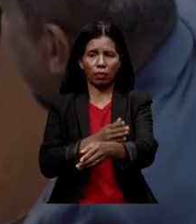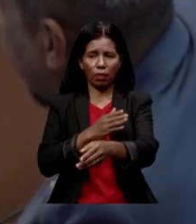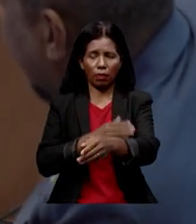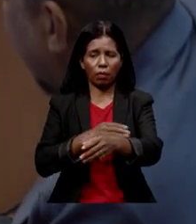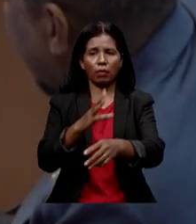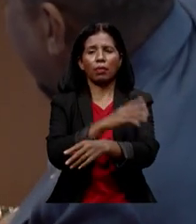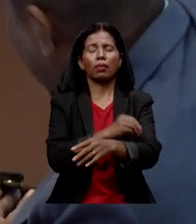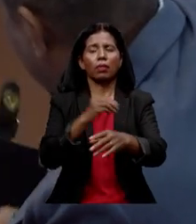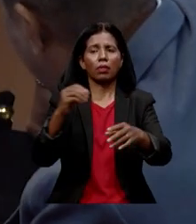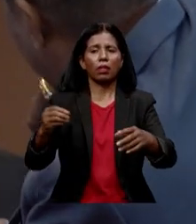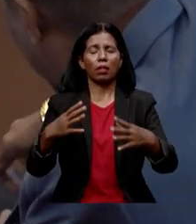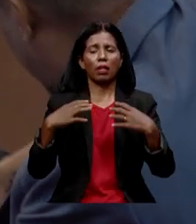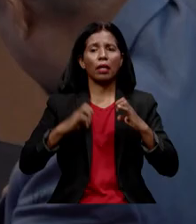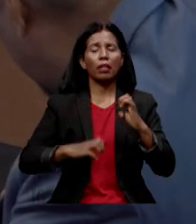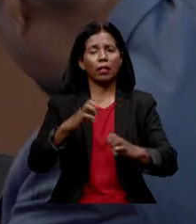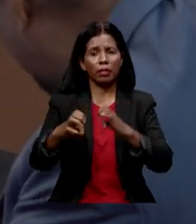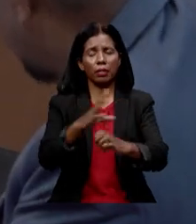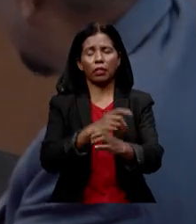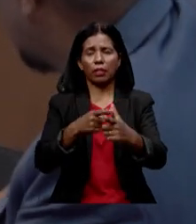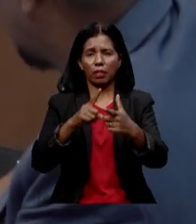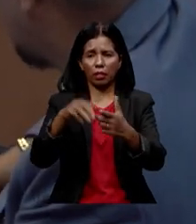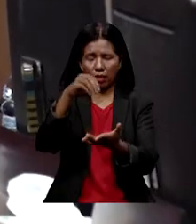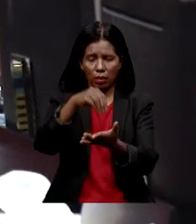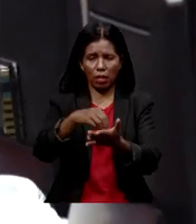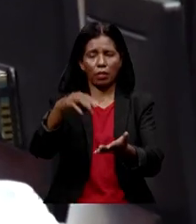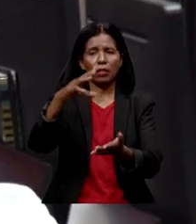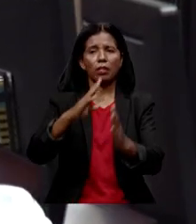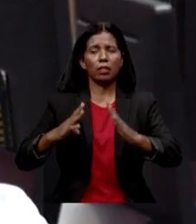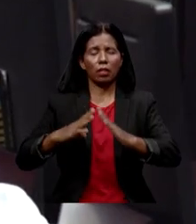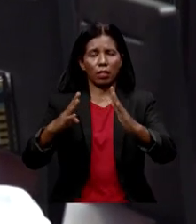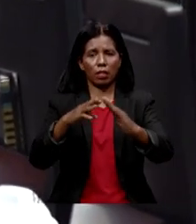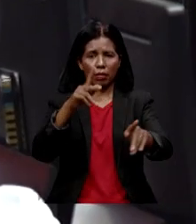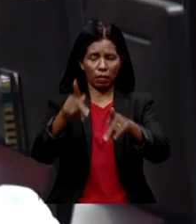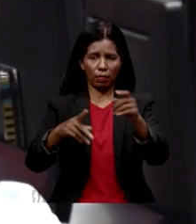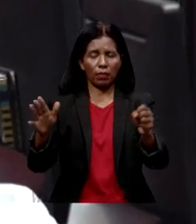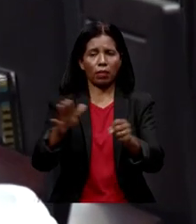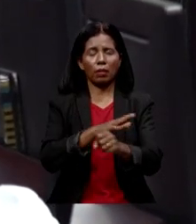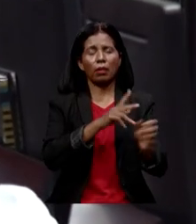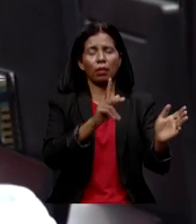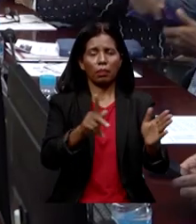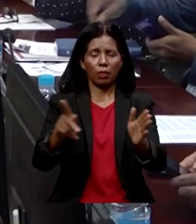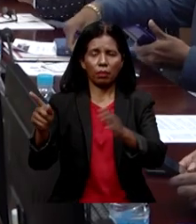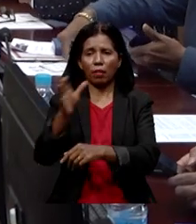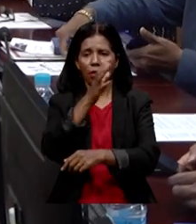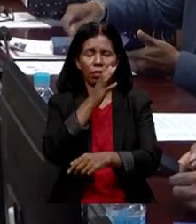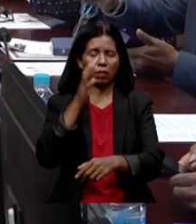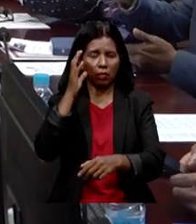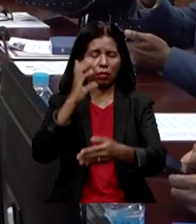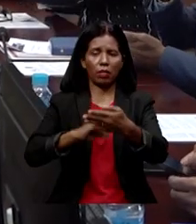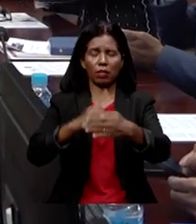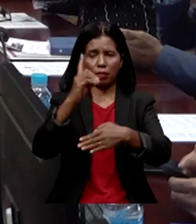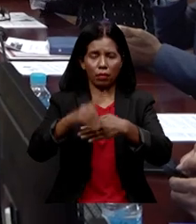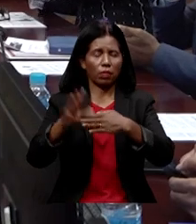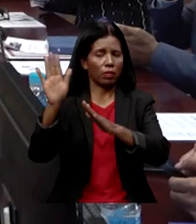energia renovável e acessível, cria cidade na comunidade sustentável, promove a agricultura no desenvolvimento